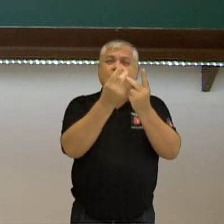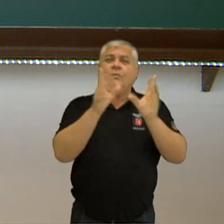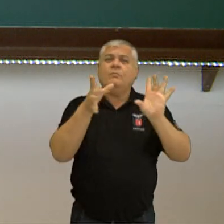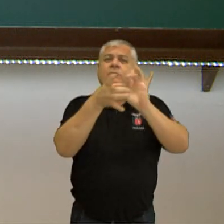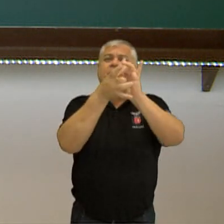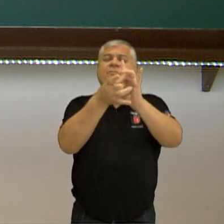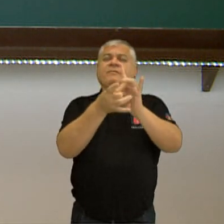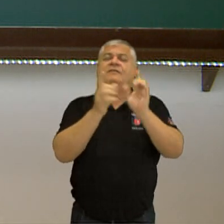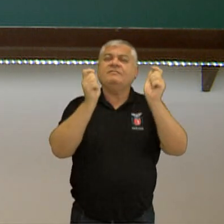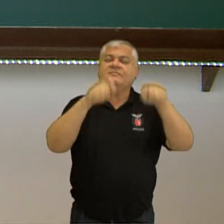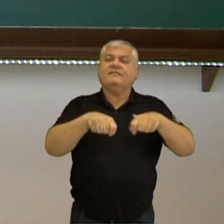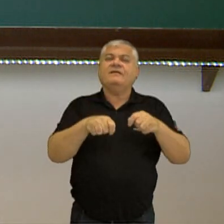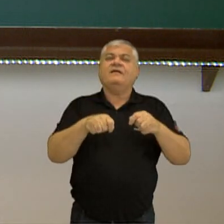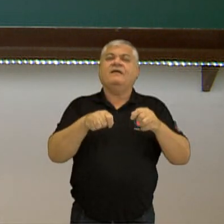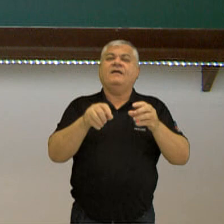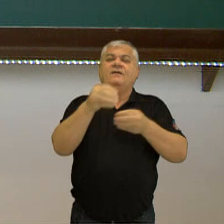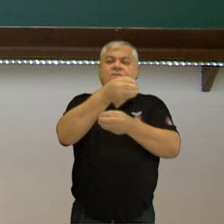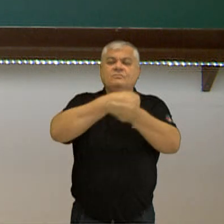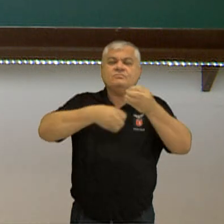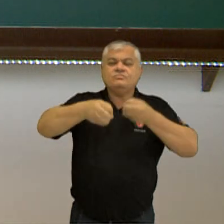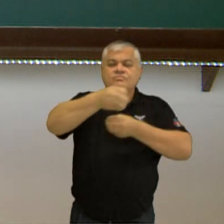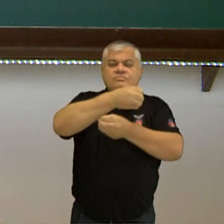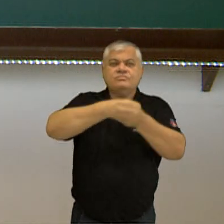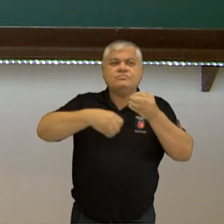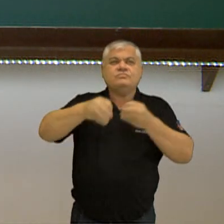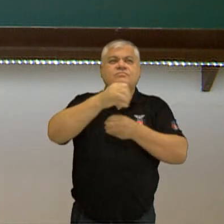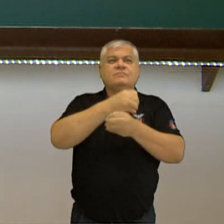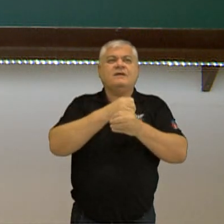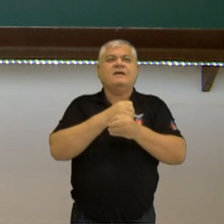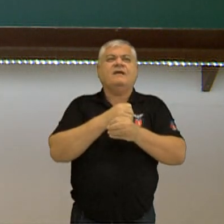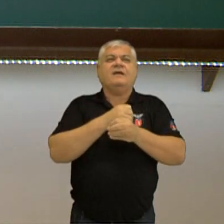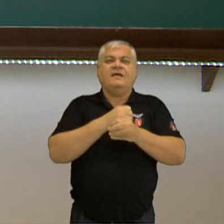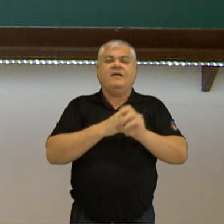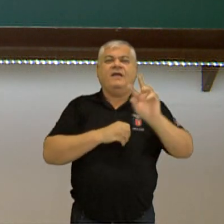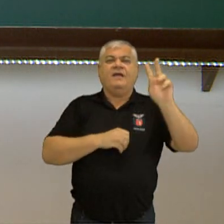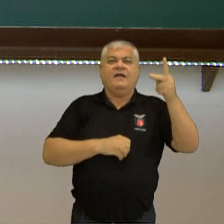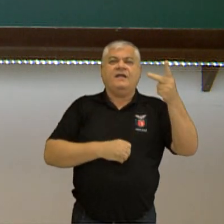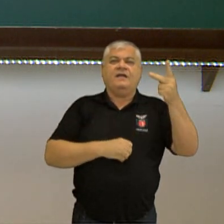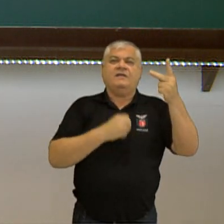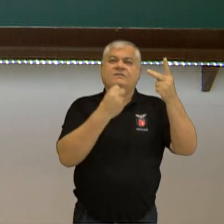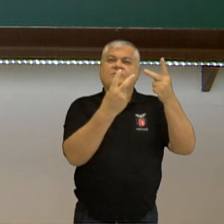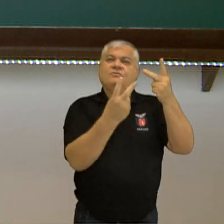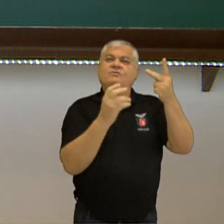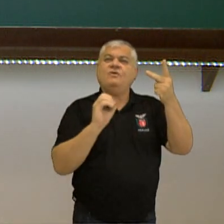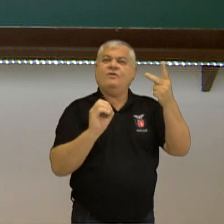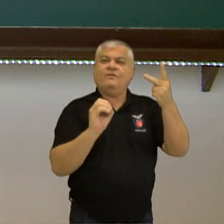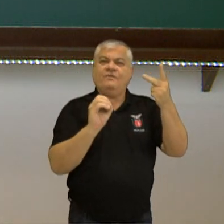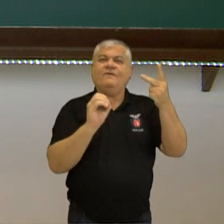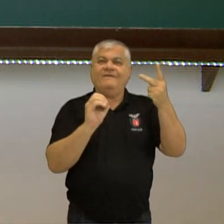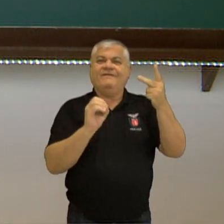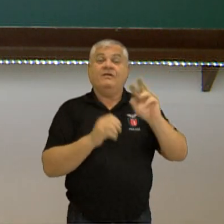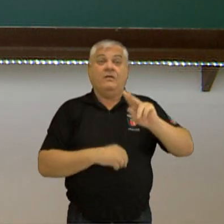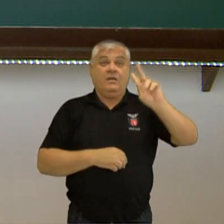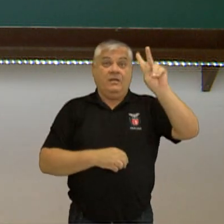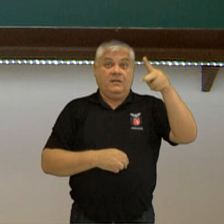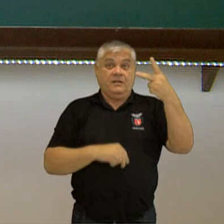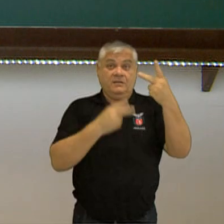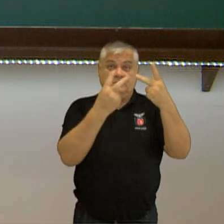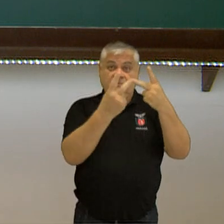e passam a formar uma molécula. Aqui no caso, H2, um átomo de oxigênio, ou